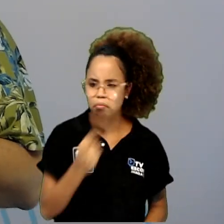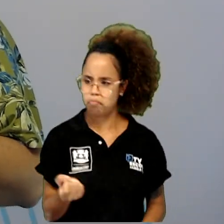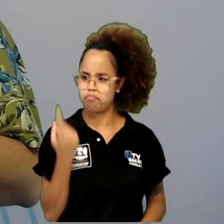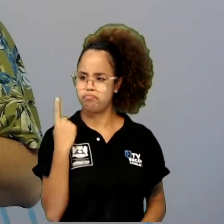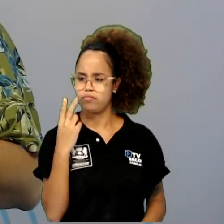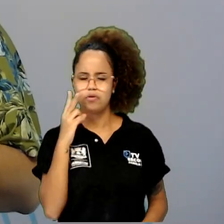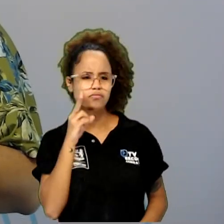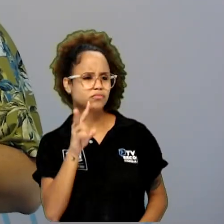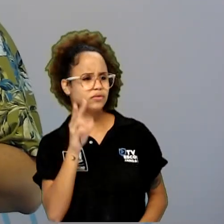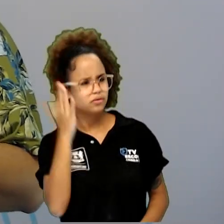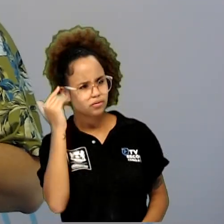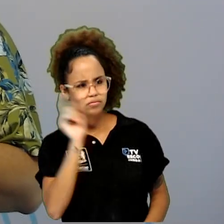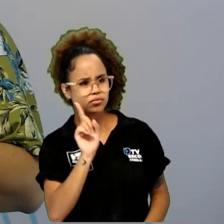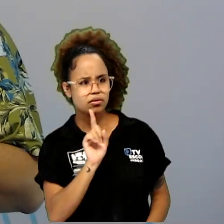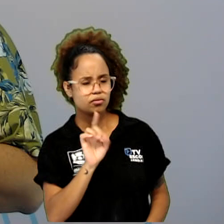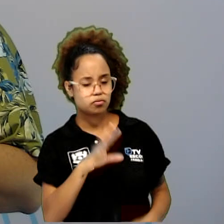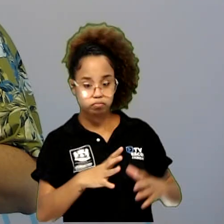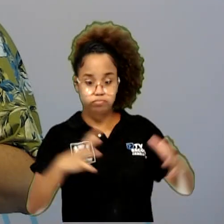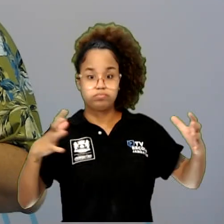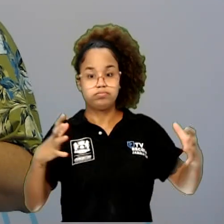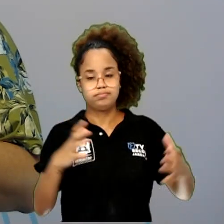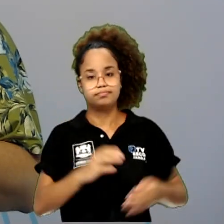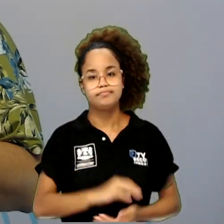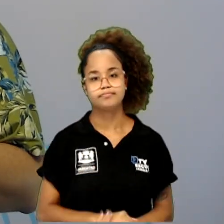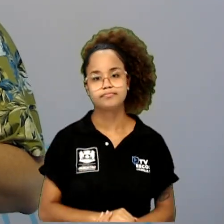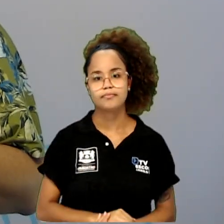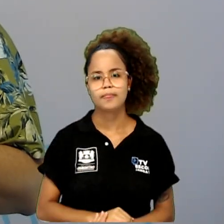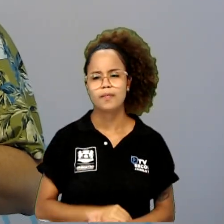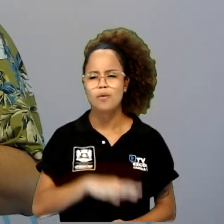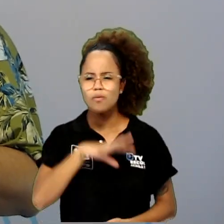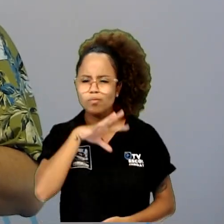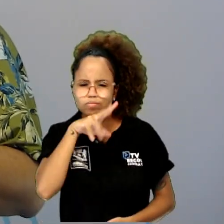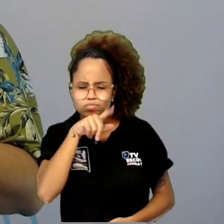Não se via o seu corpo, nem mesmo o seu tamanho. Um